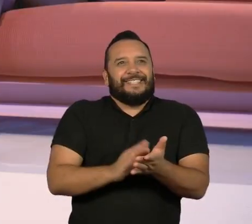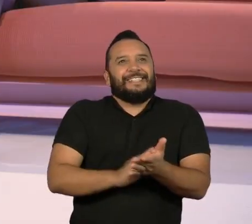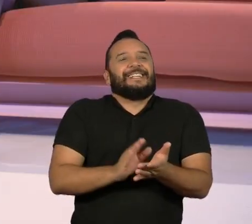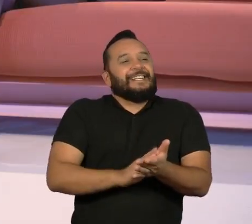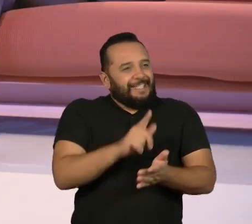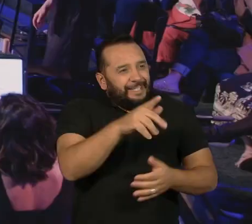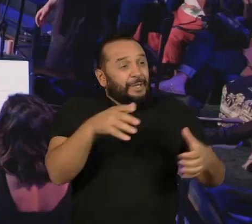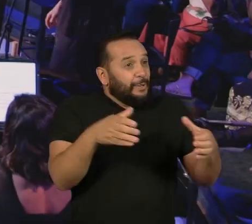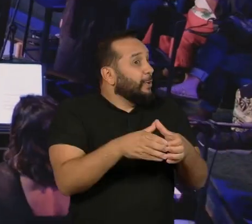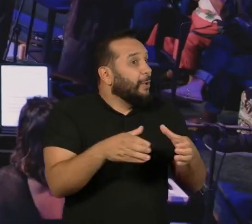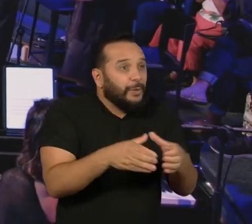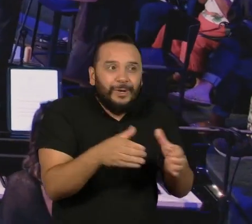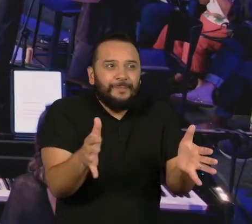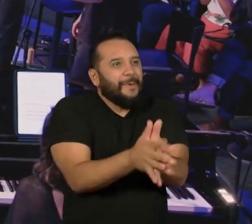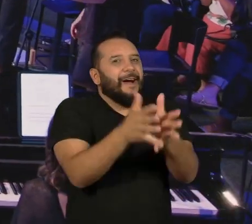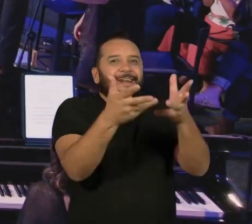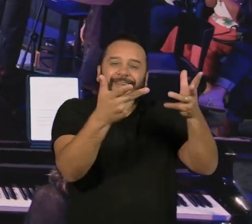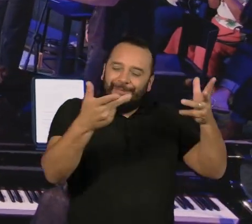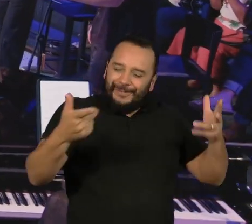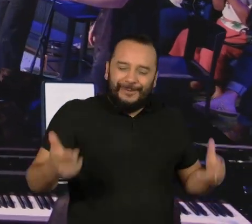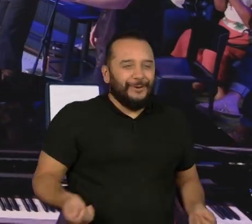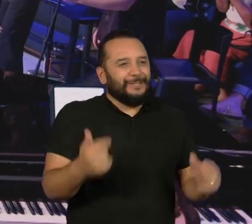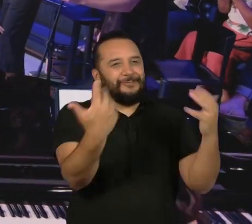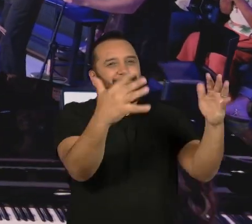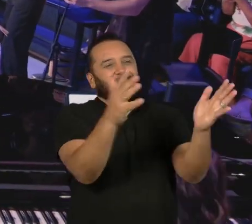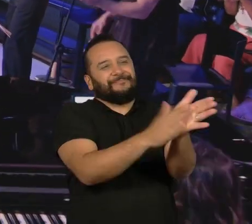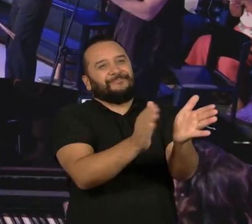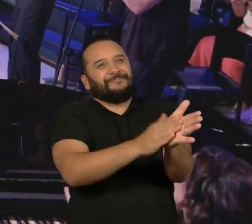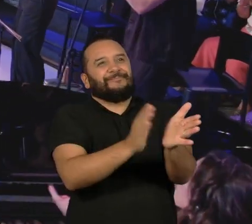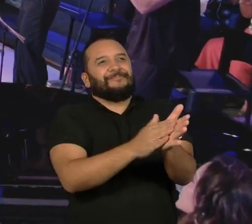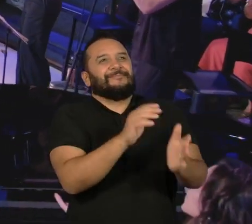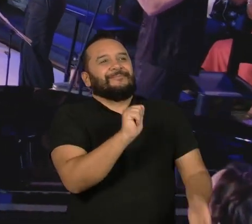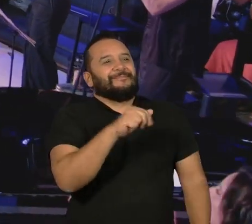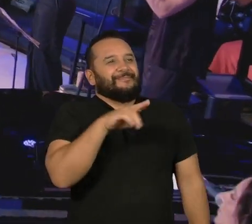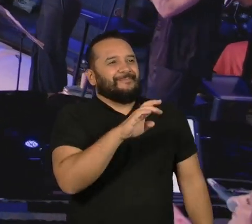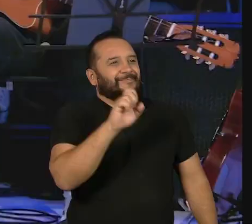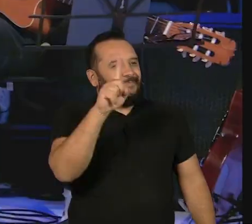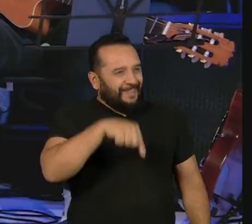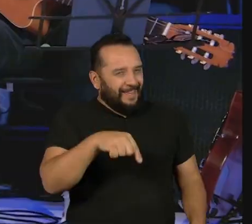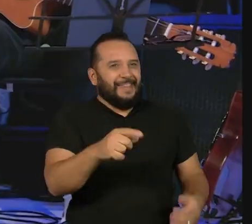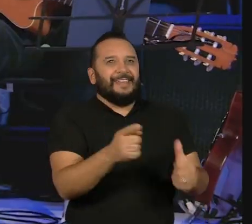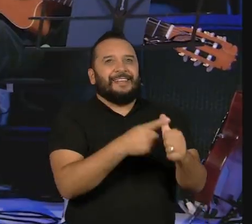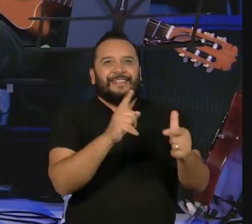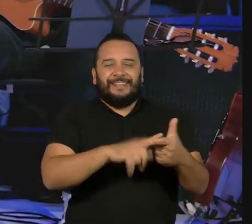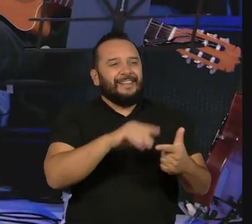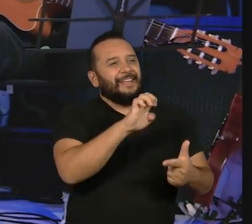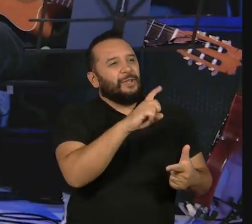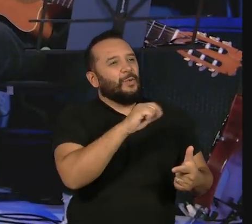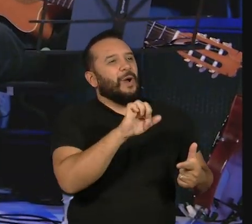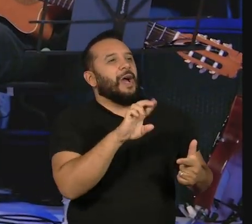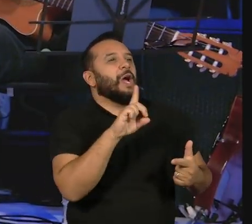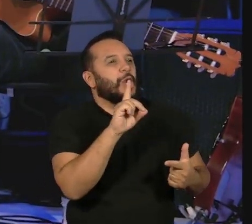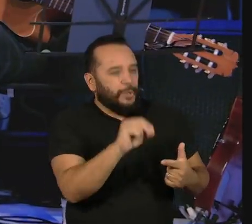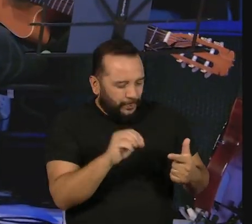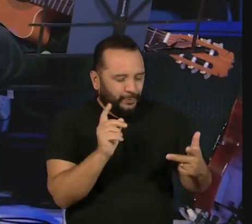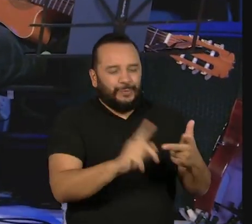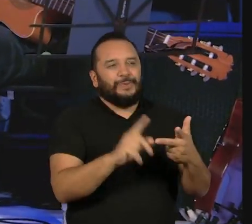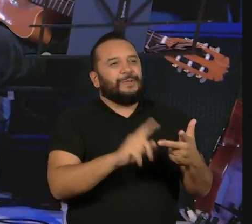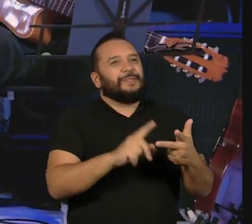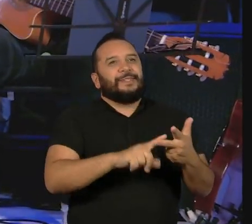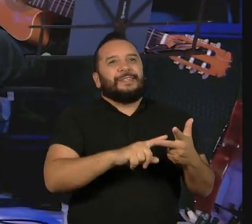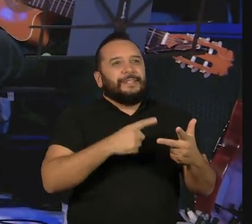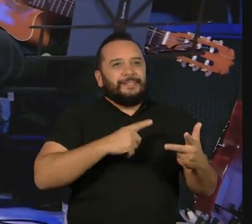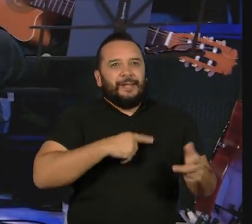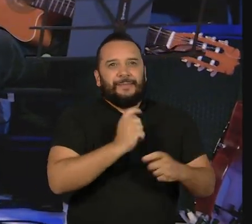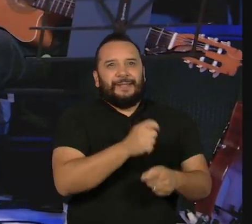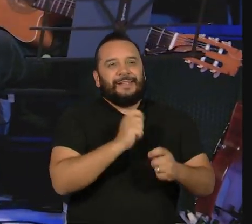Essa é a nossa maravilhosa banda. Vamos aplaudir André Poiar, Eduardo Simões,